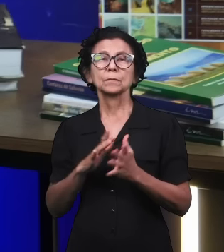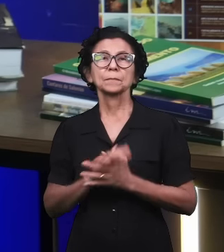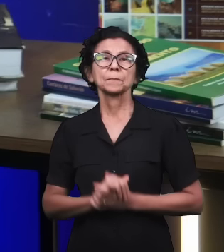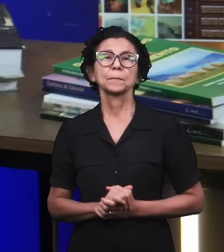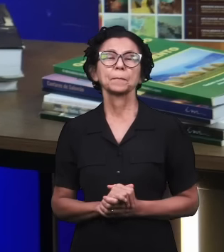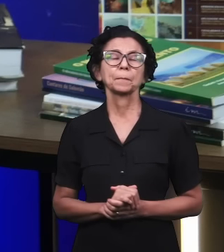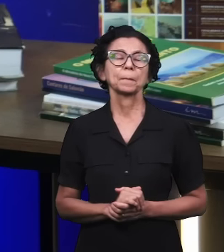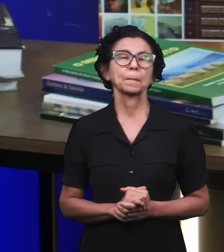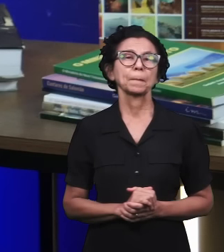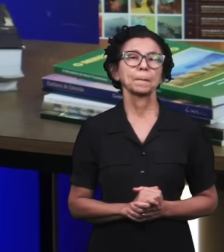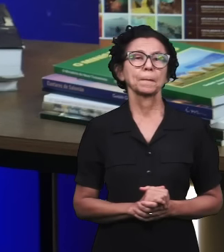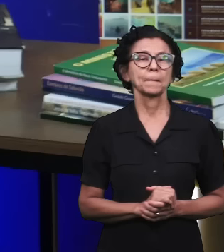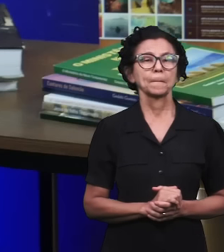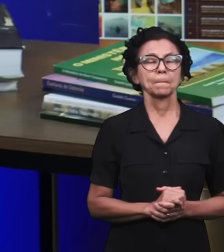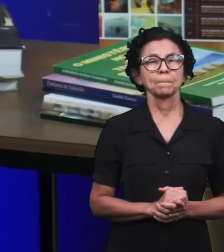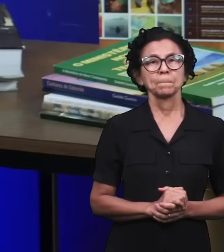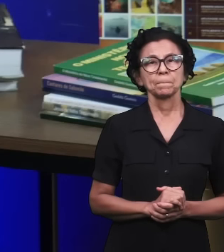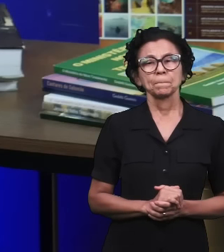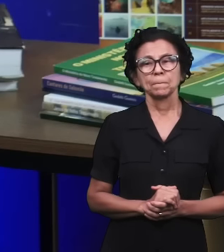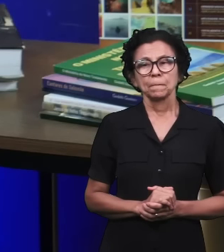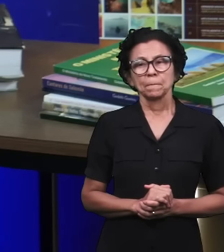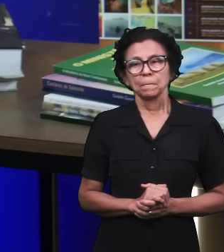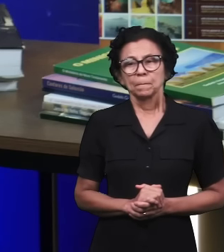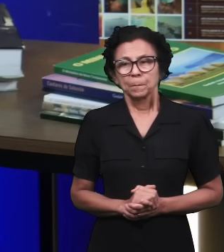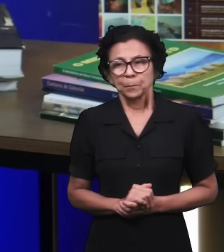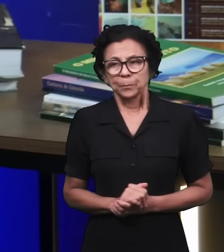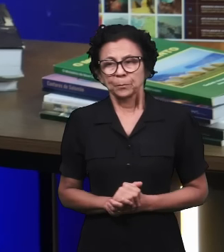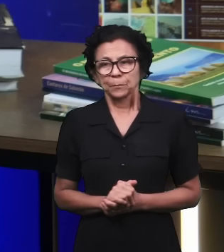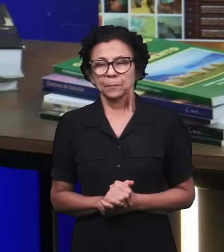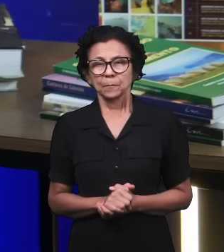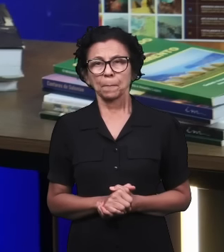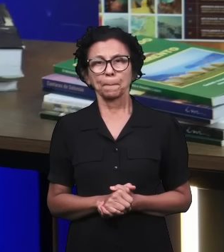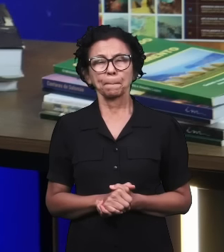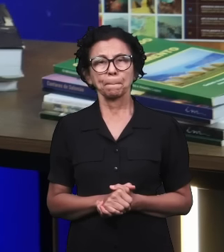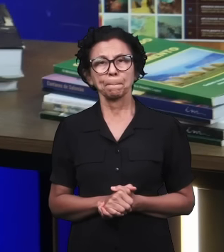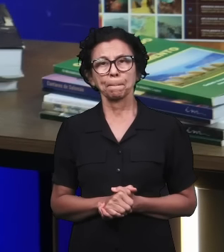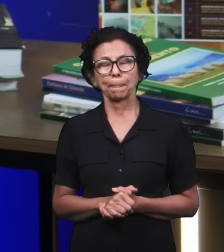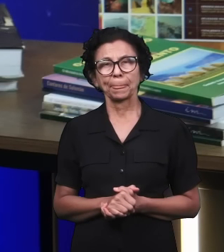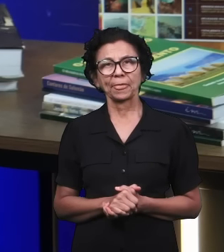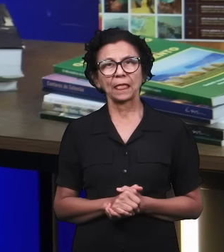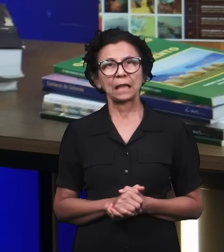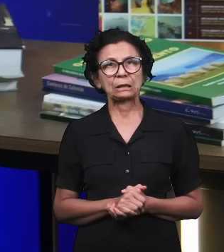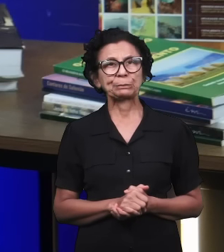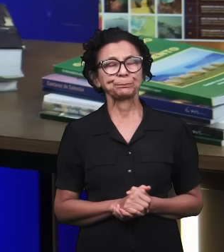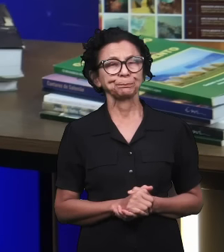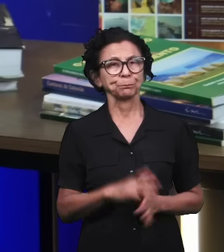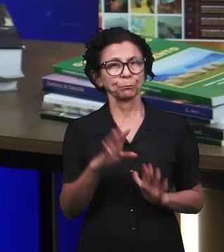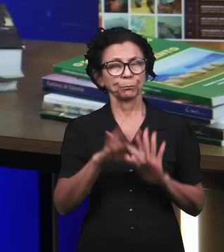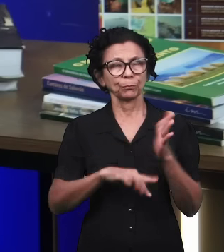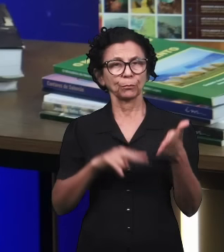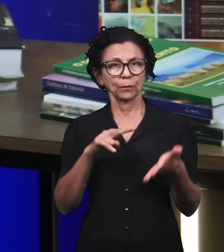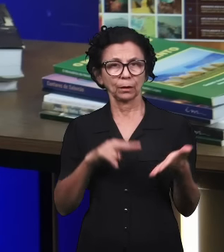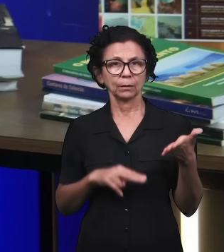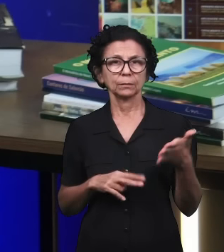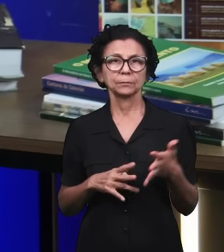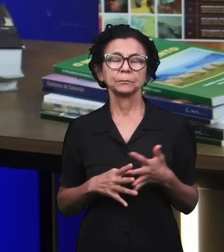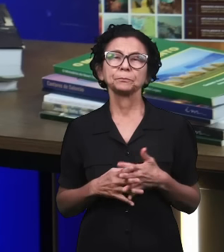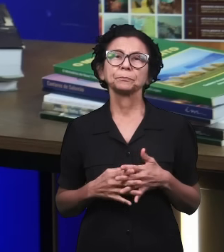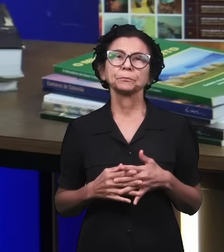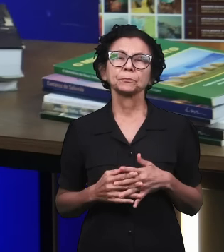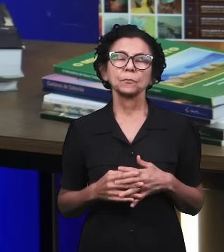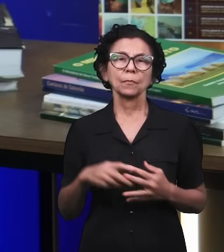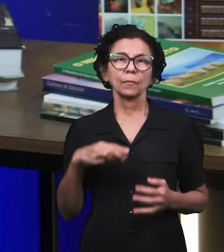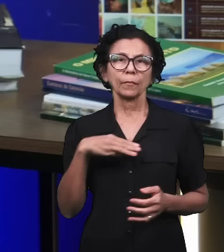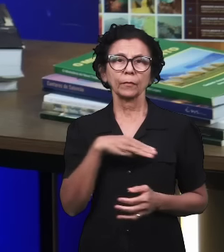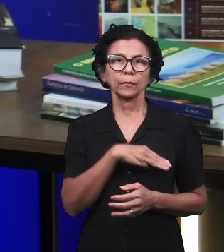nós começarmos, eu gostaria até que nós lêssemos um texto, que está lá em Mateus capítulo